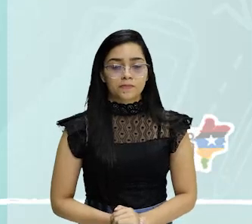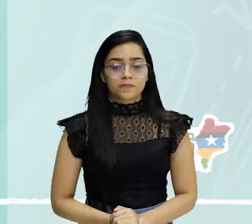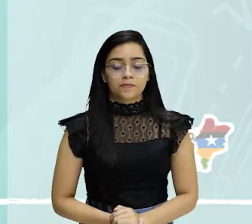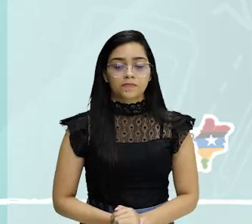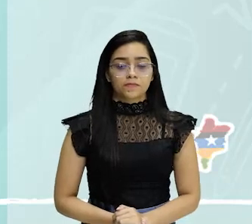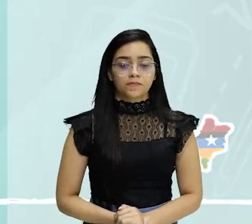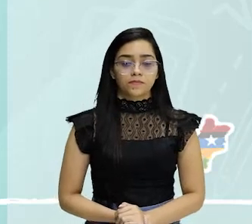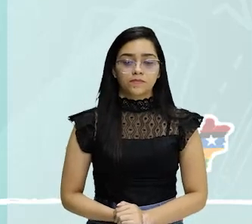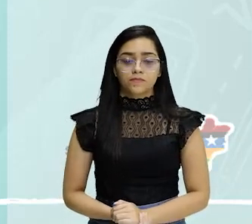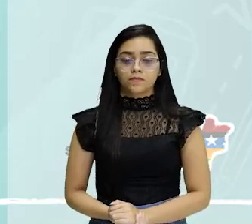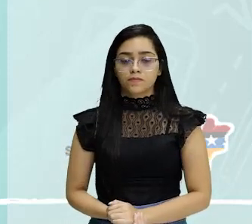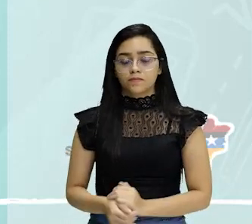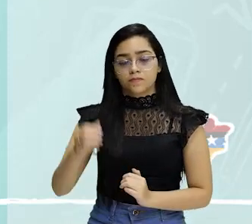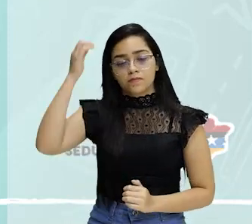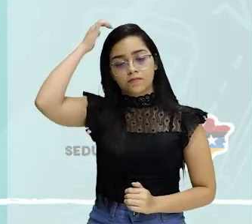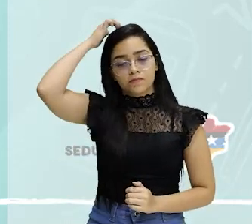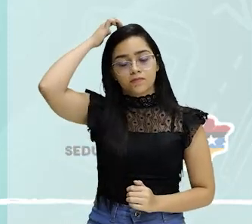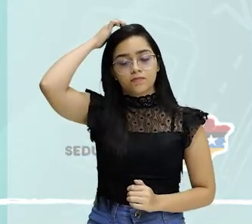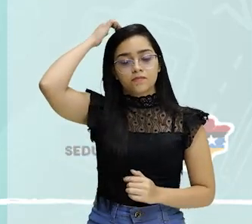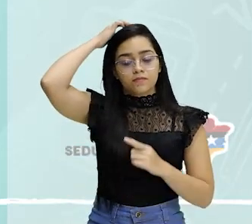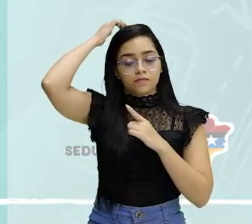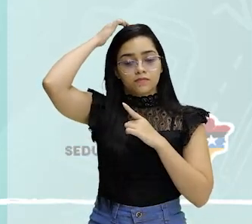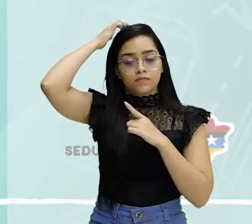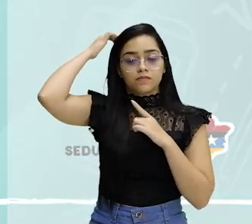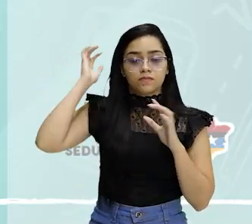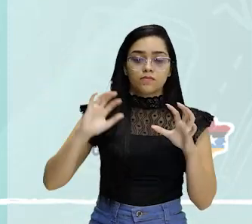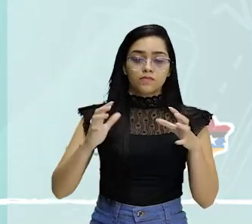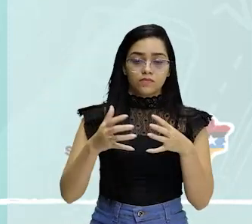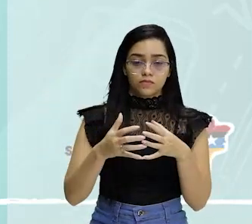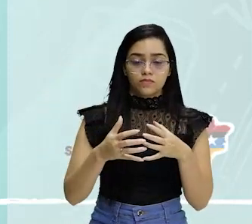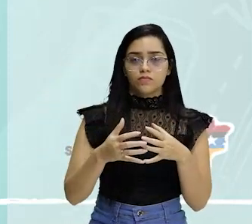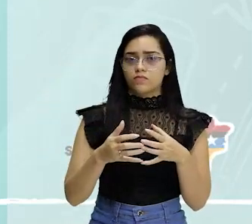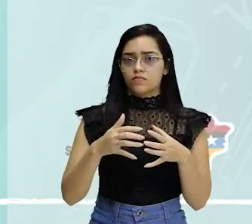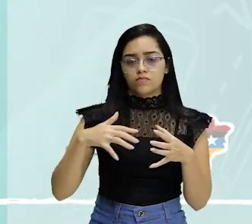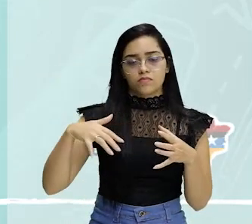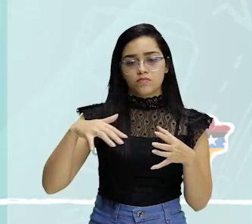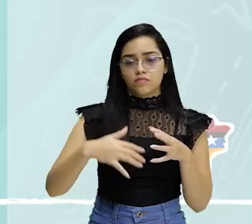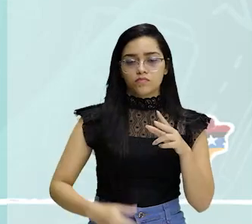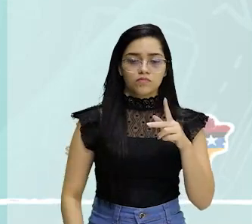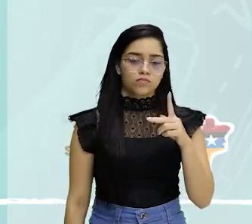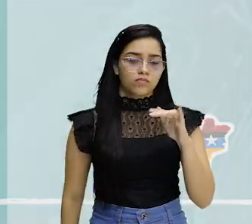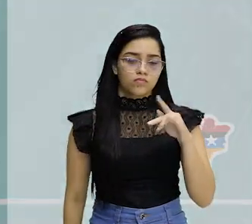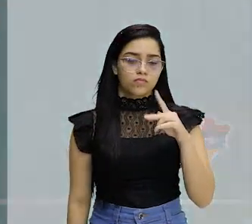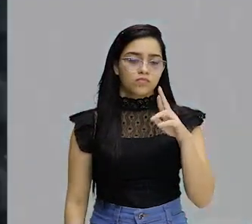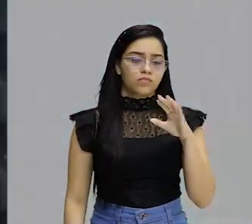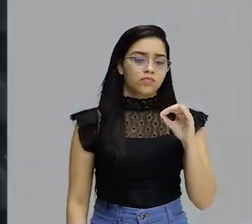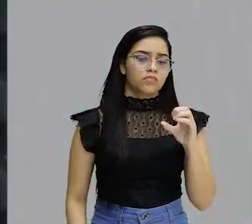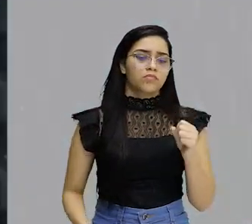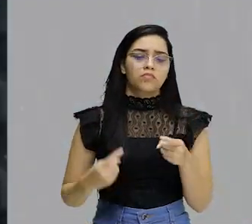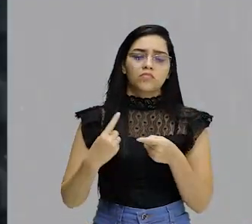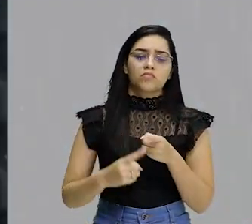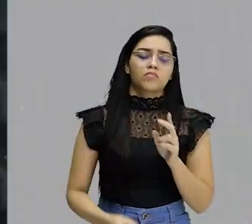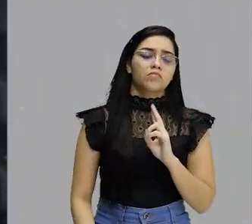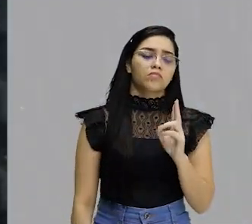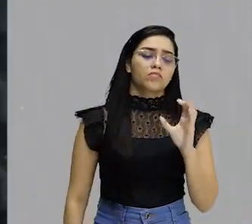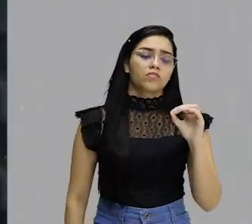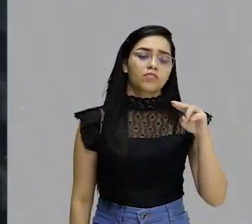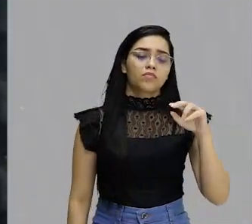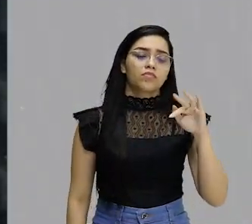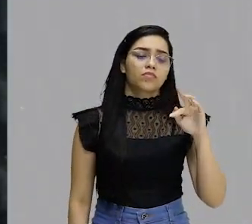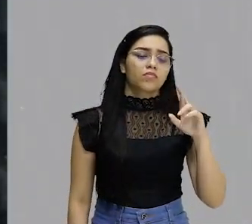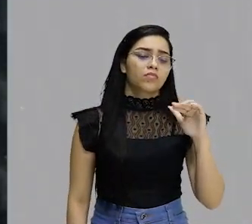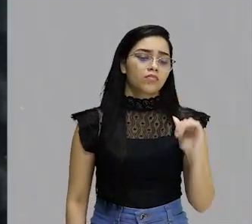divisão coniferófita. Nesse grupo está incluso os pinheiros, por exemplo. Por que tem esse nome de